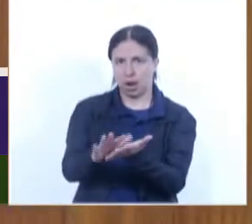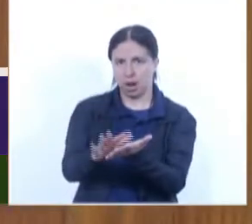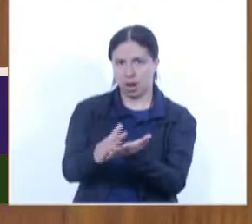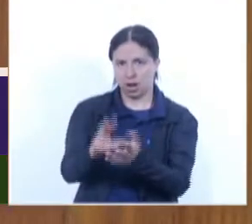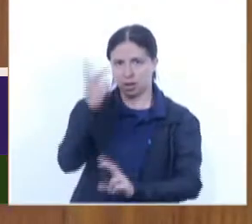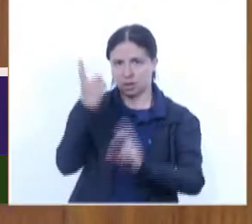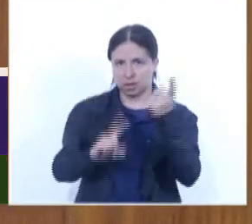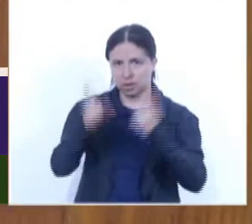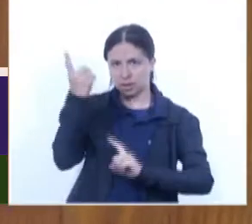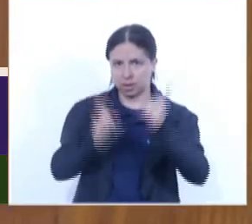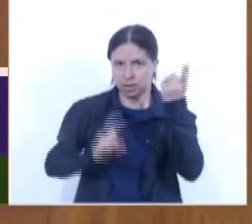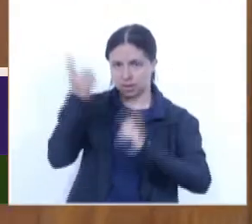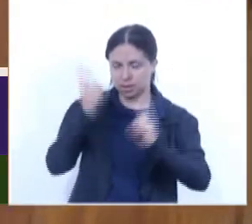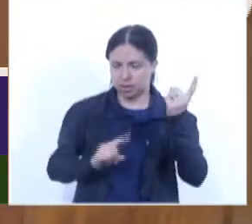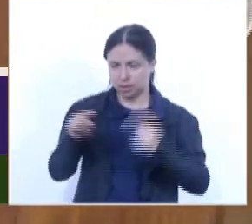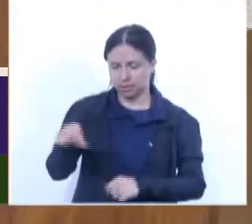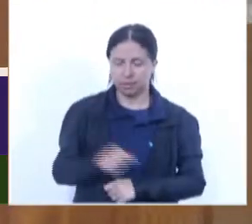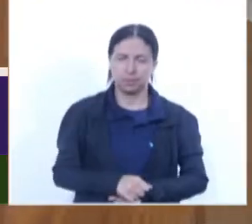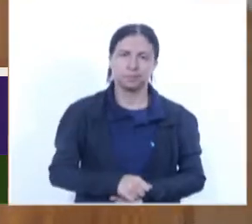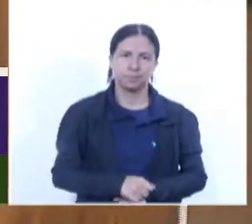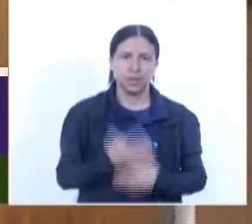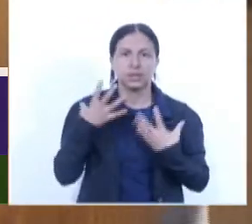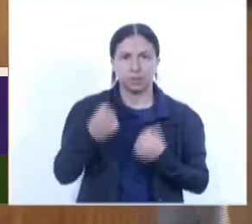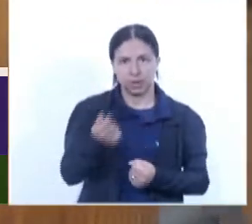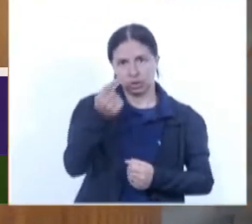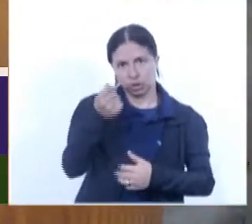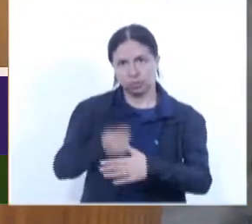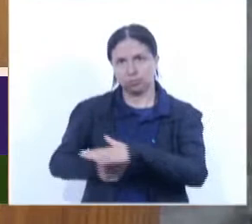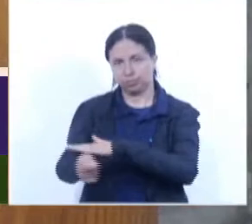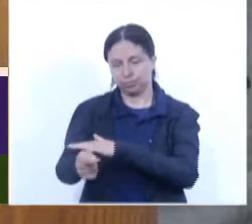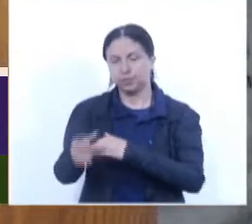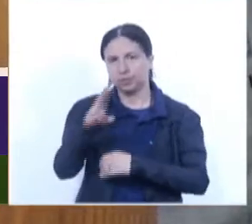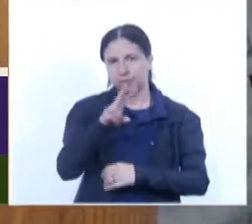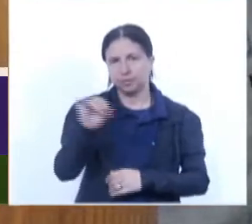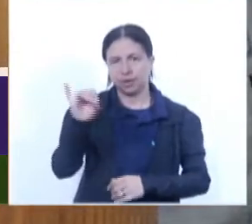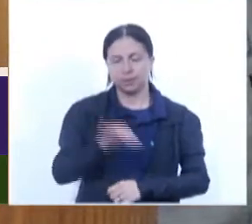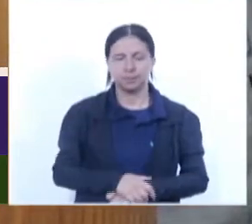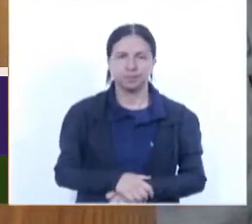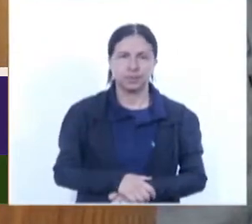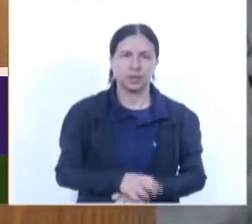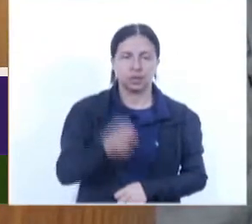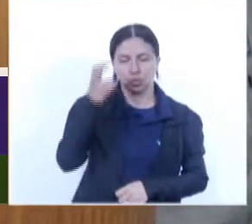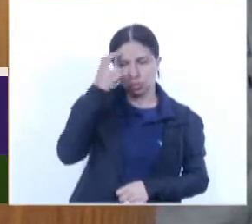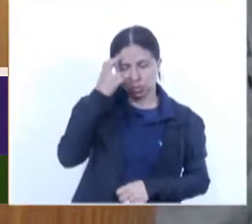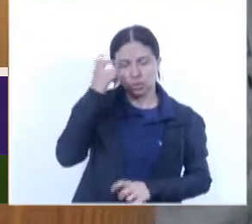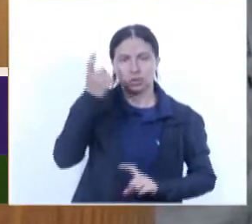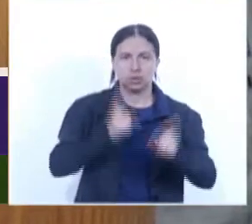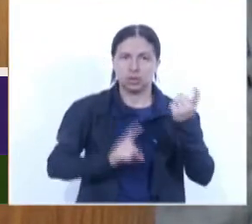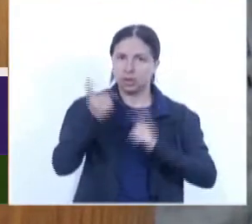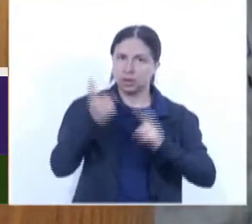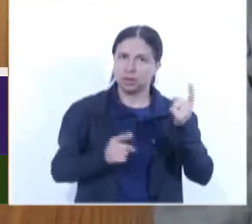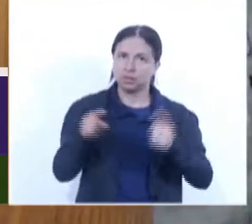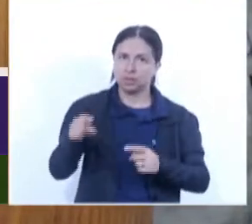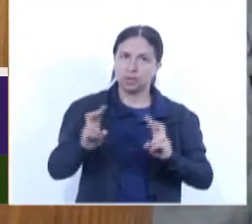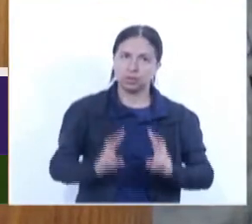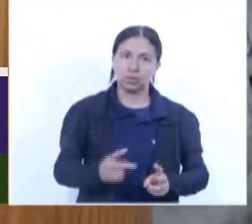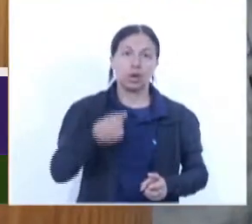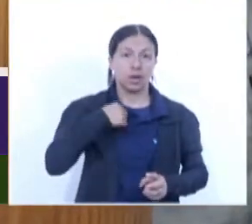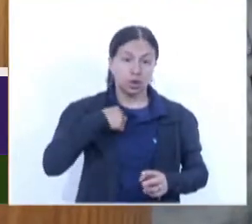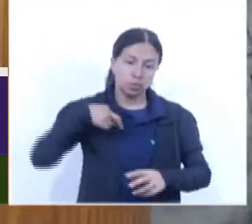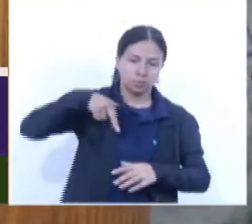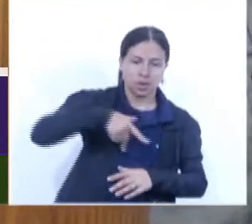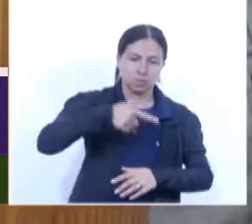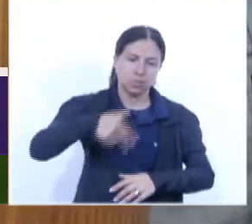é um projeto que mantém a viva a cultura do carnaval esse ano participei desfilei pela garota de samba do Samba viu o vereador